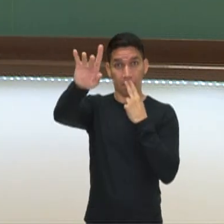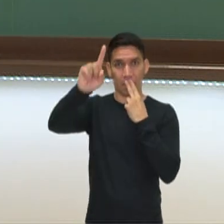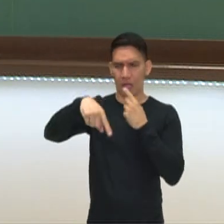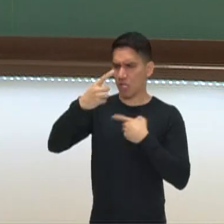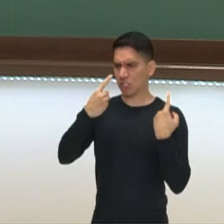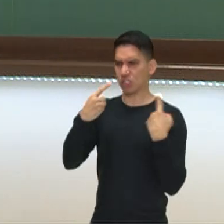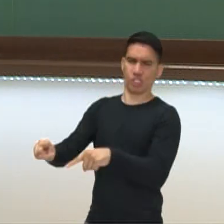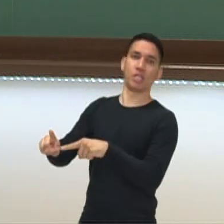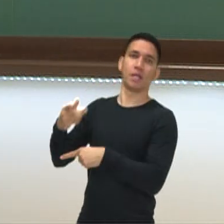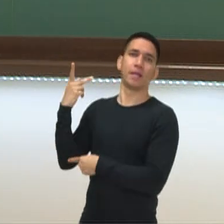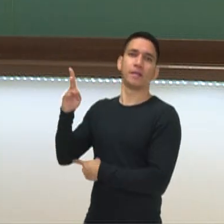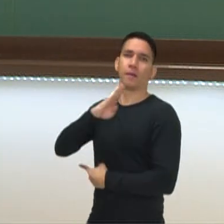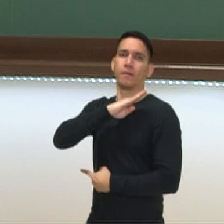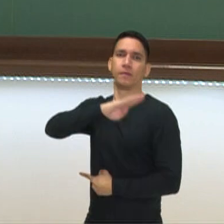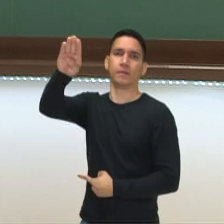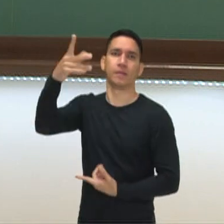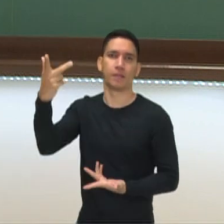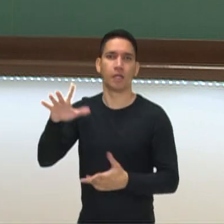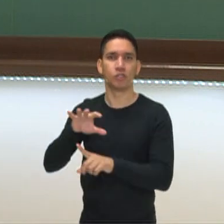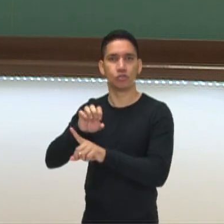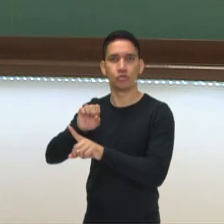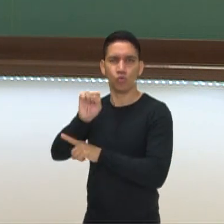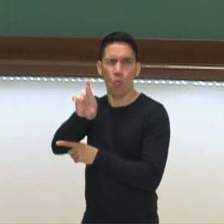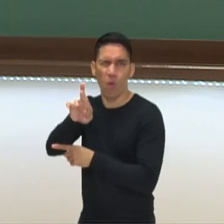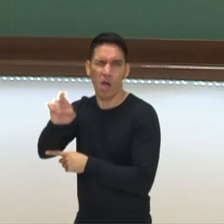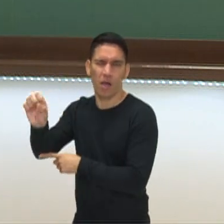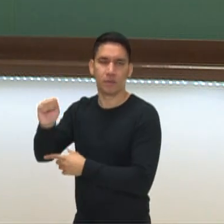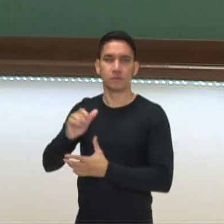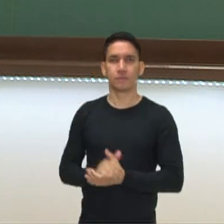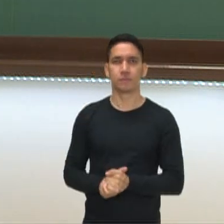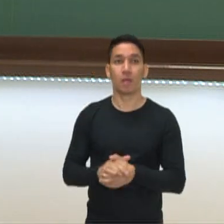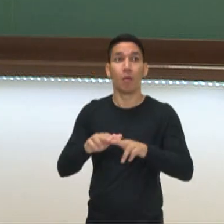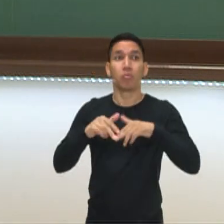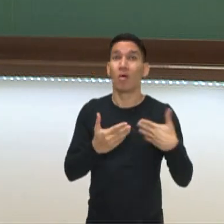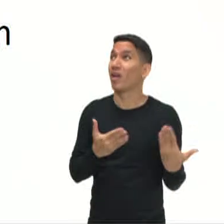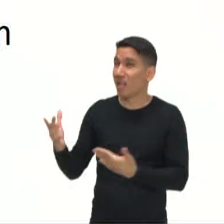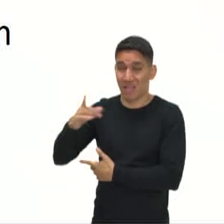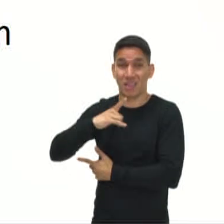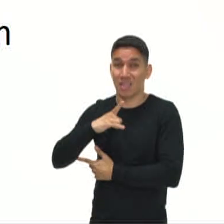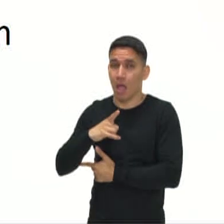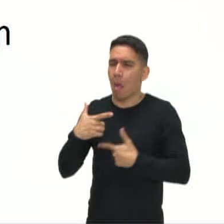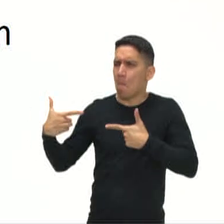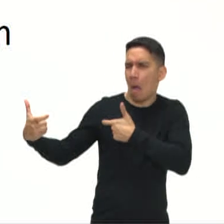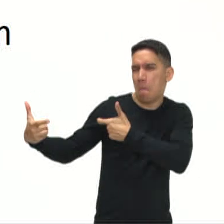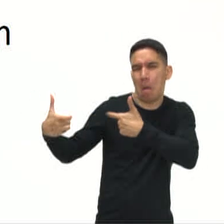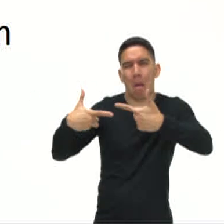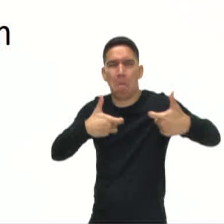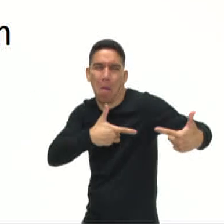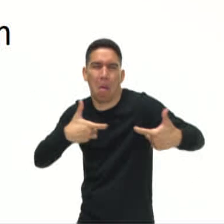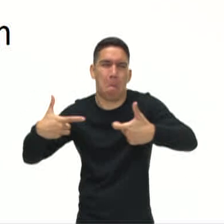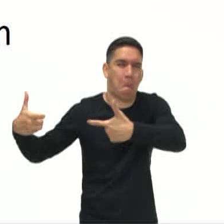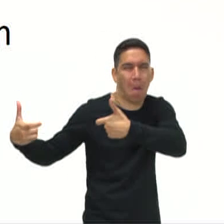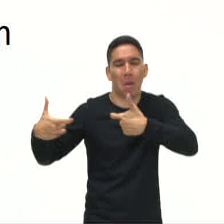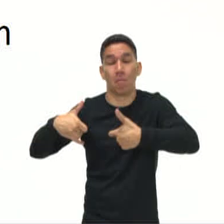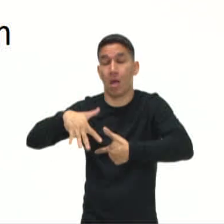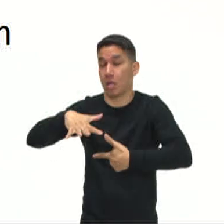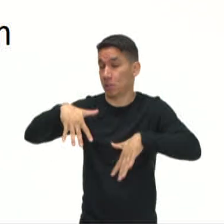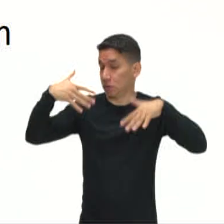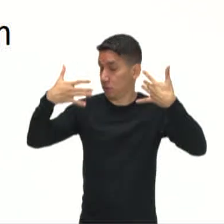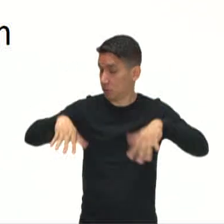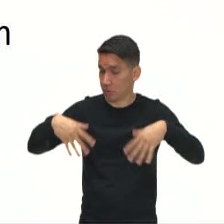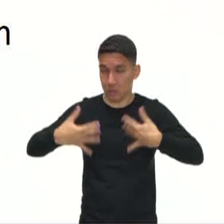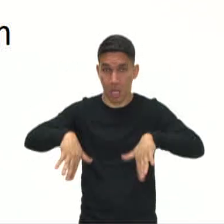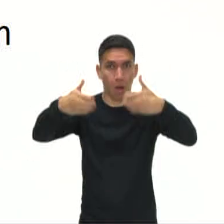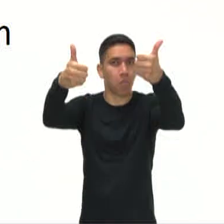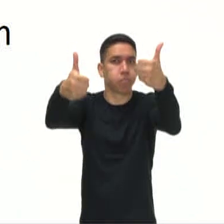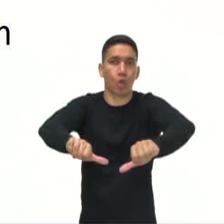a cidade do ditador soviético. Por isso aqui, pessoal, nós vamos ter uma das batalhas mais sangrentas de toda a guerra. Aqui a